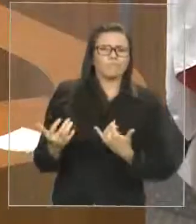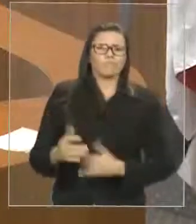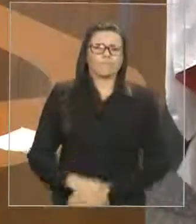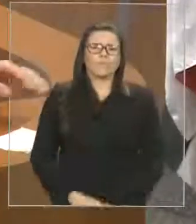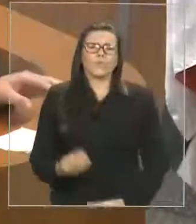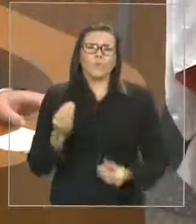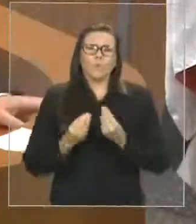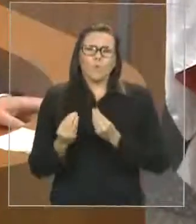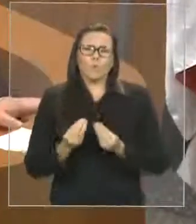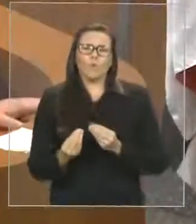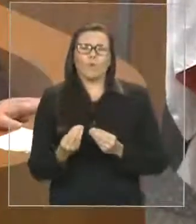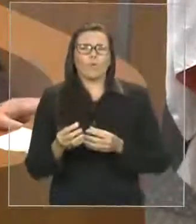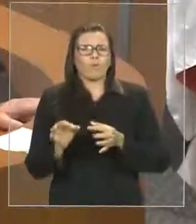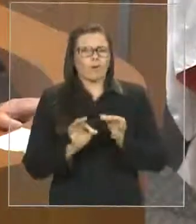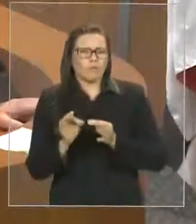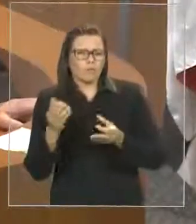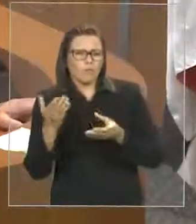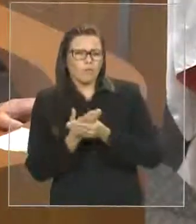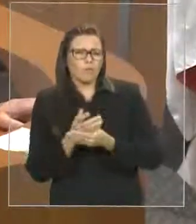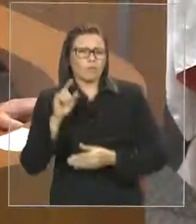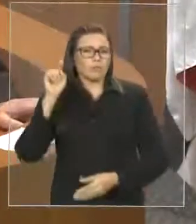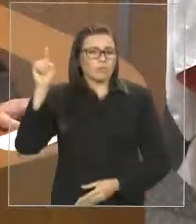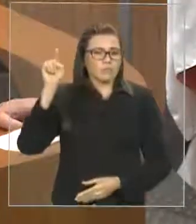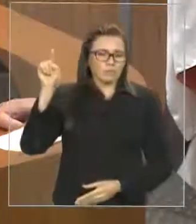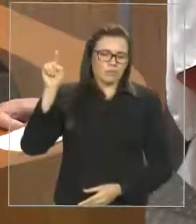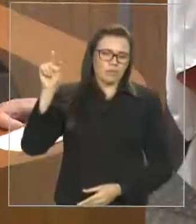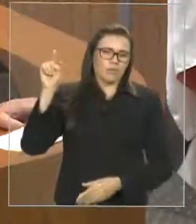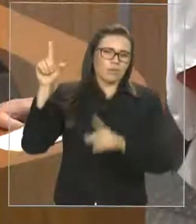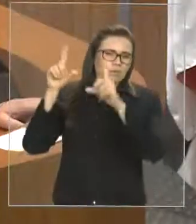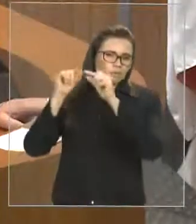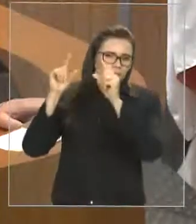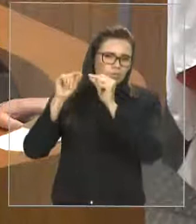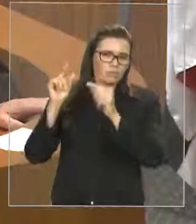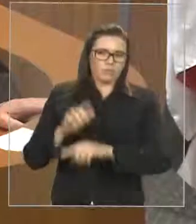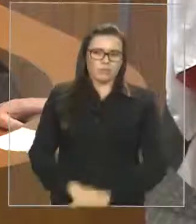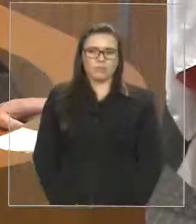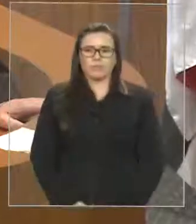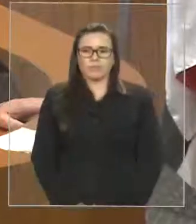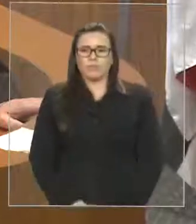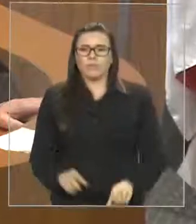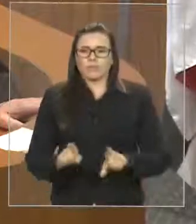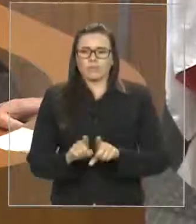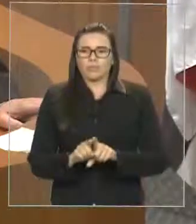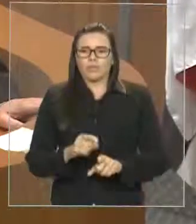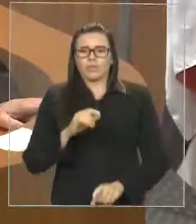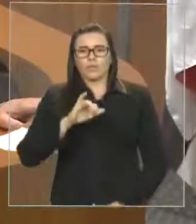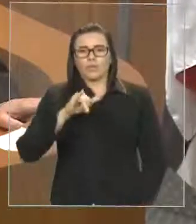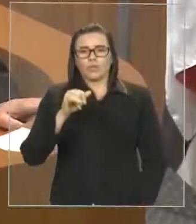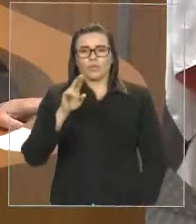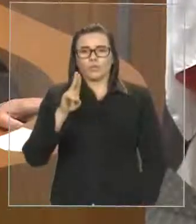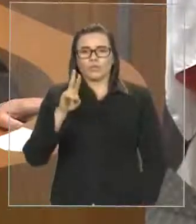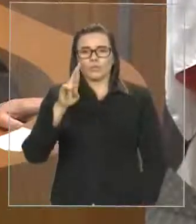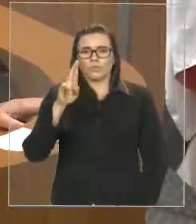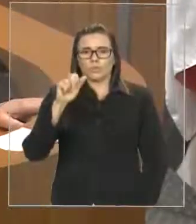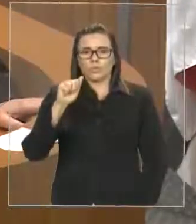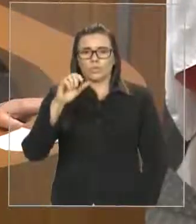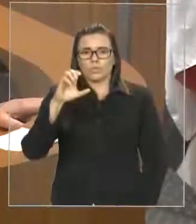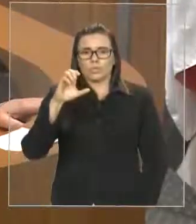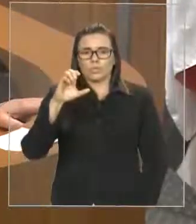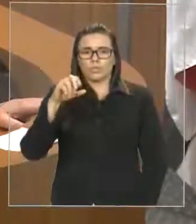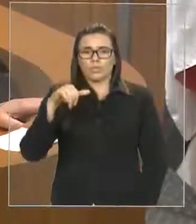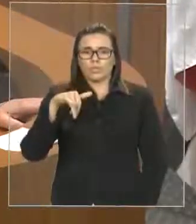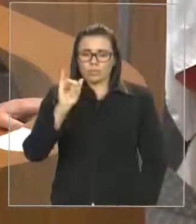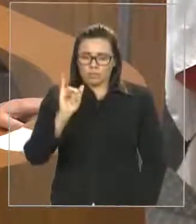Deputados. Agradecer também a presença do doutor Juraci Guimarães Júnior, procurador da República, e